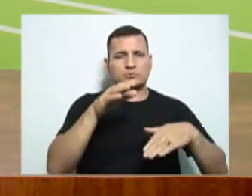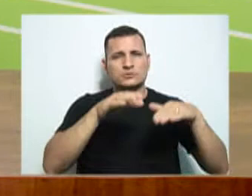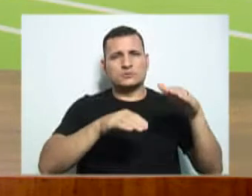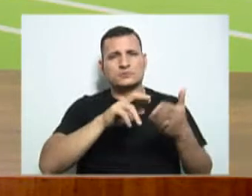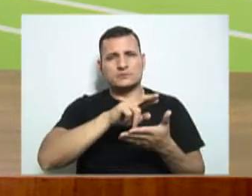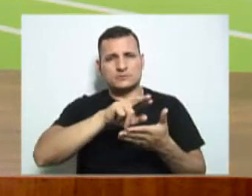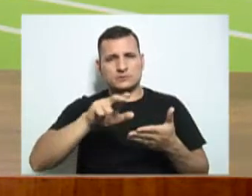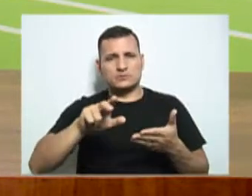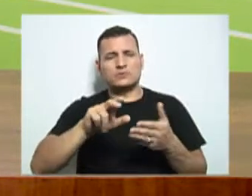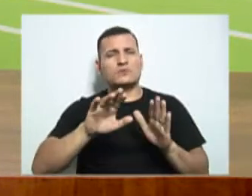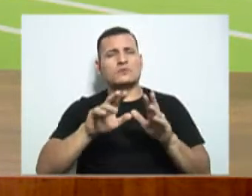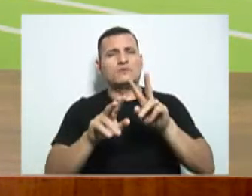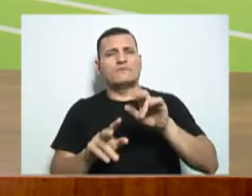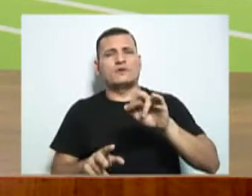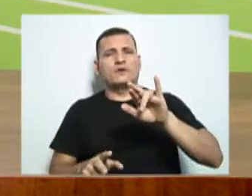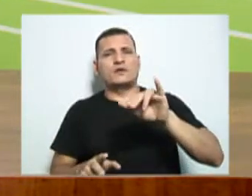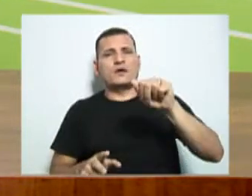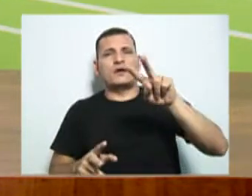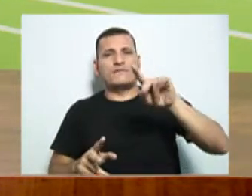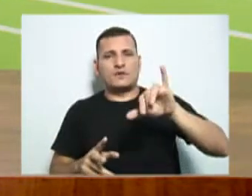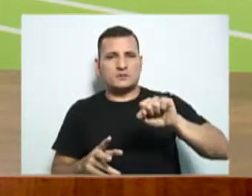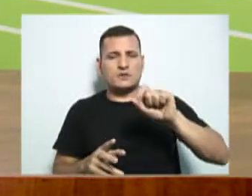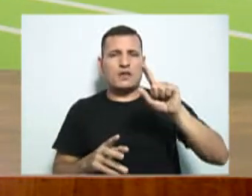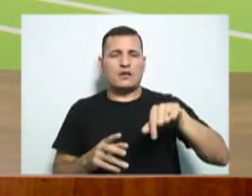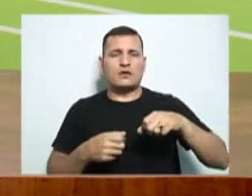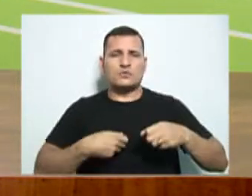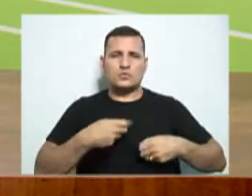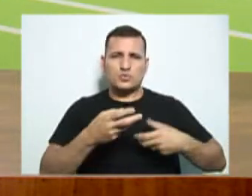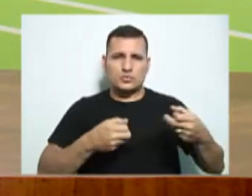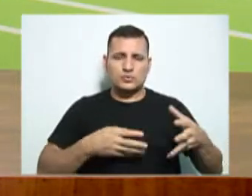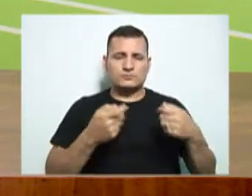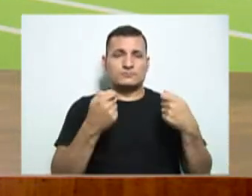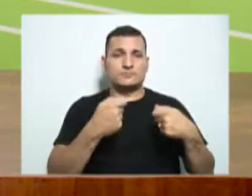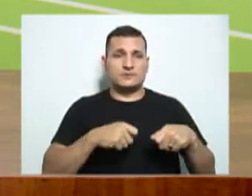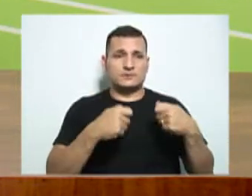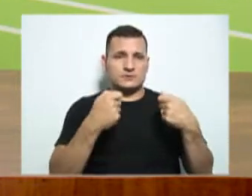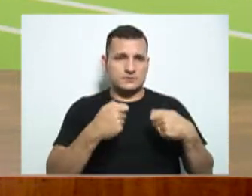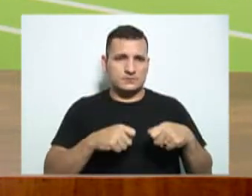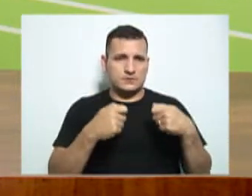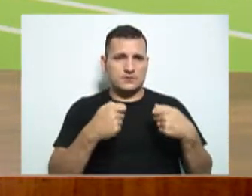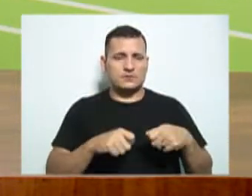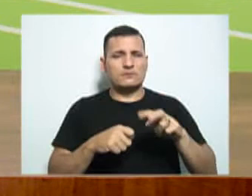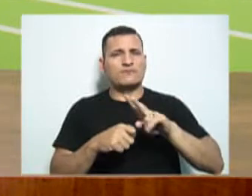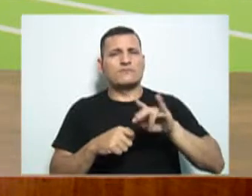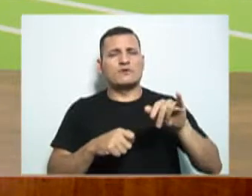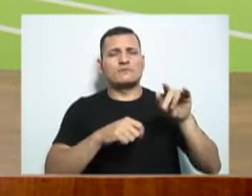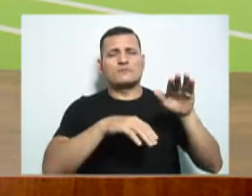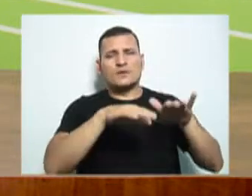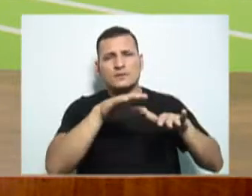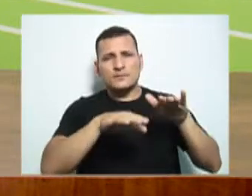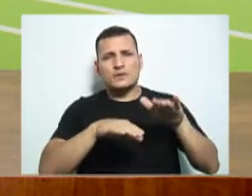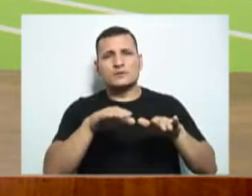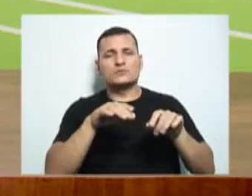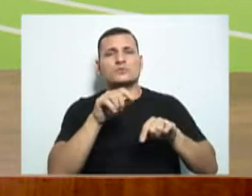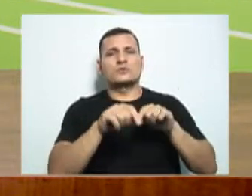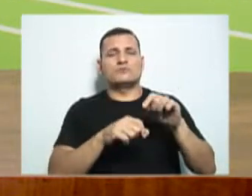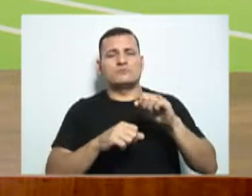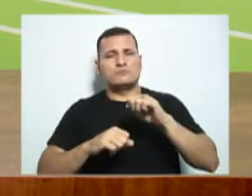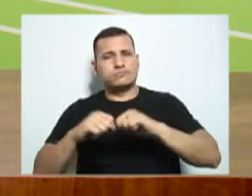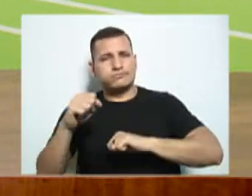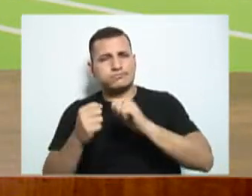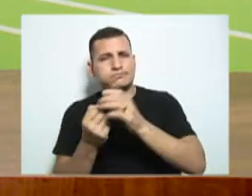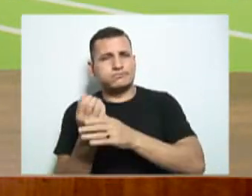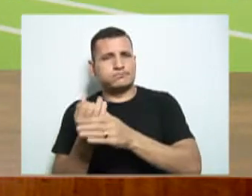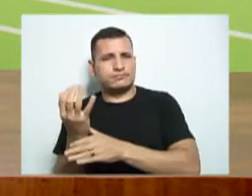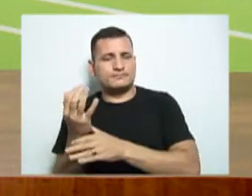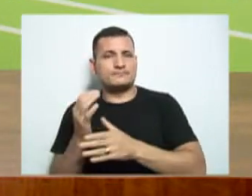custos variáveis? São aqueles custos necessários que vão variar conforme a quantidade produzida. O que é